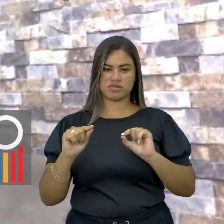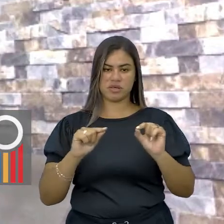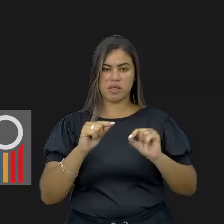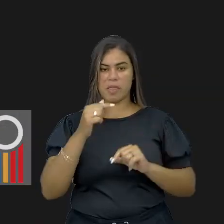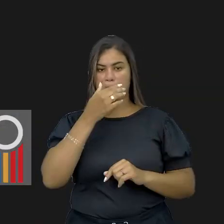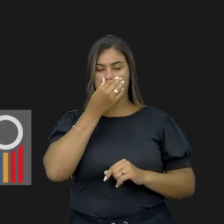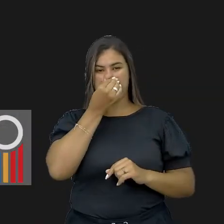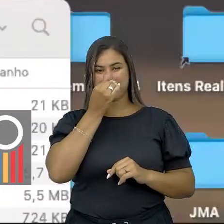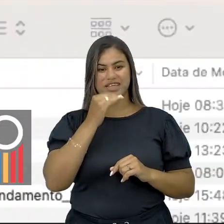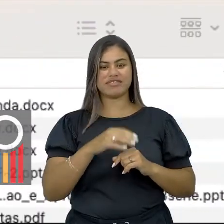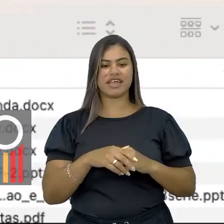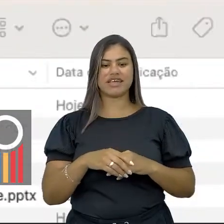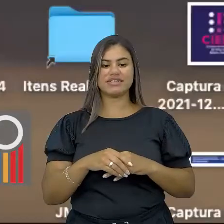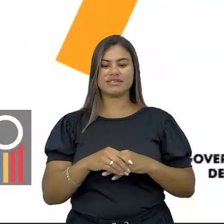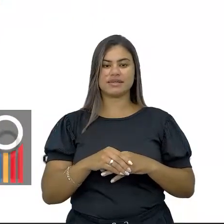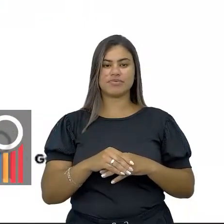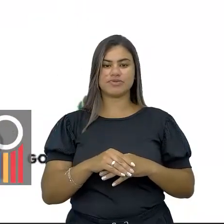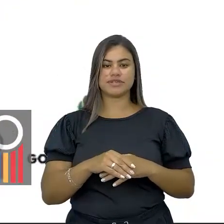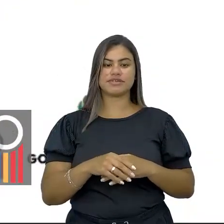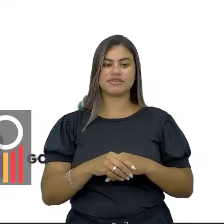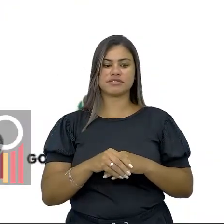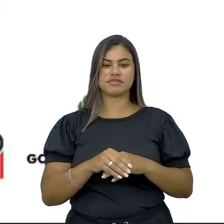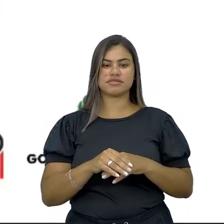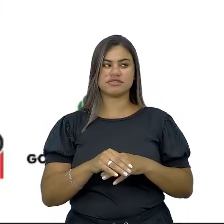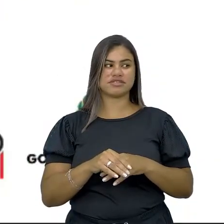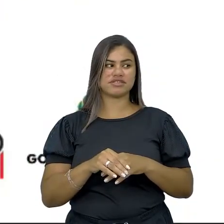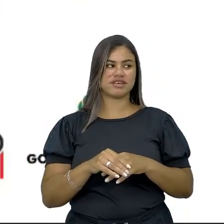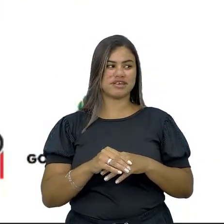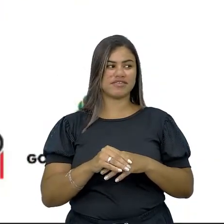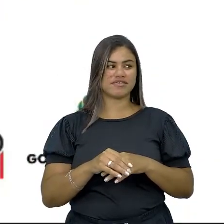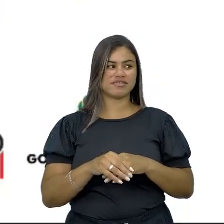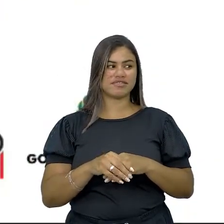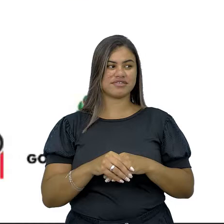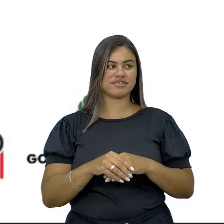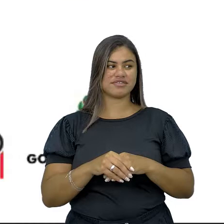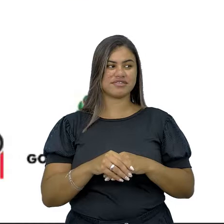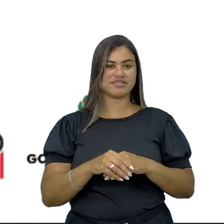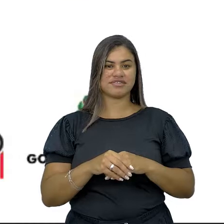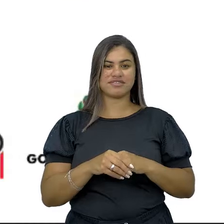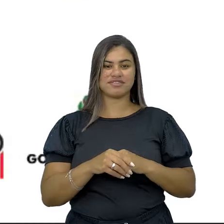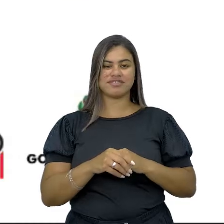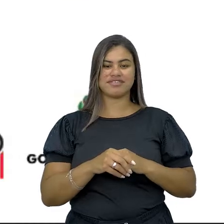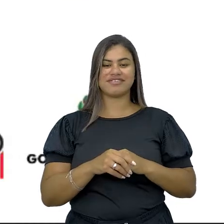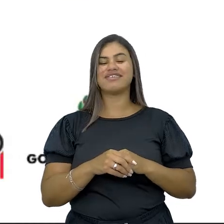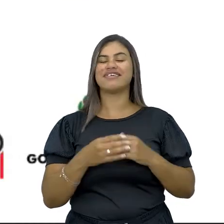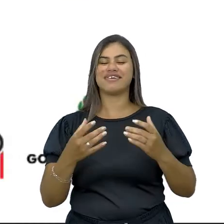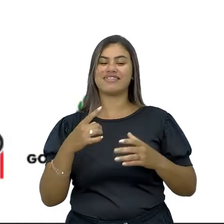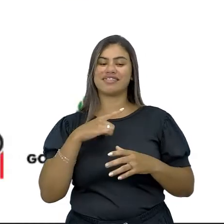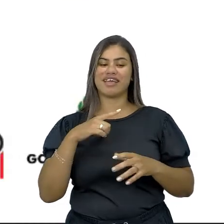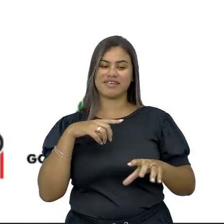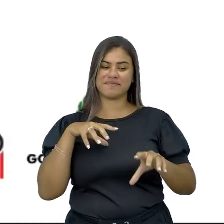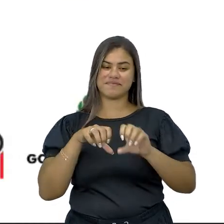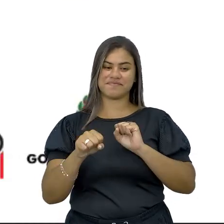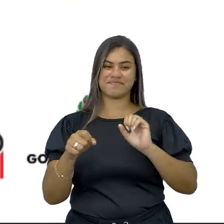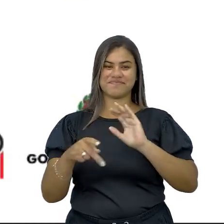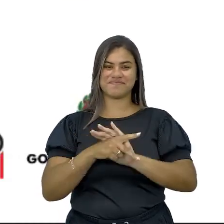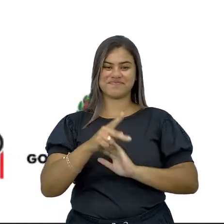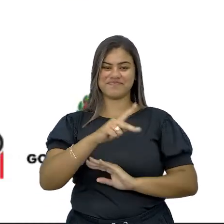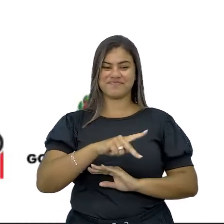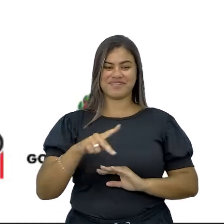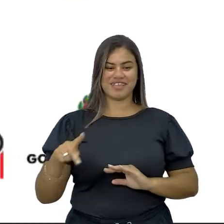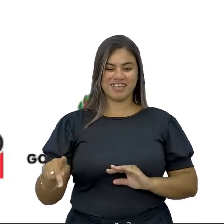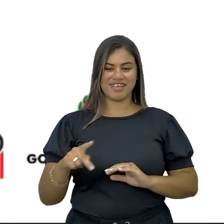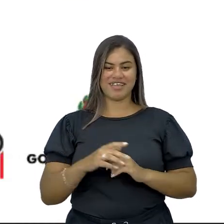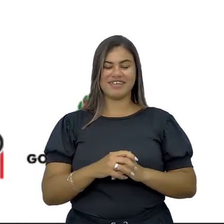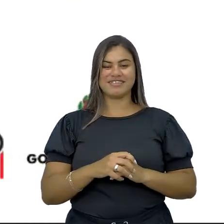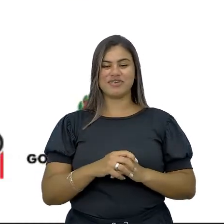de hoje, para que a gente possa, então, dar início, né? Então, essa é a formação para professores do Programa de